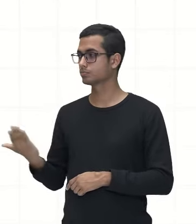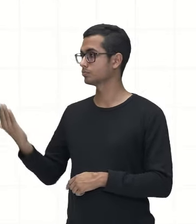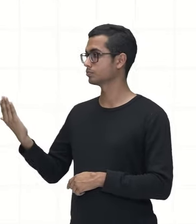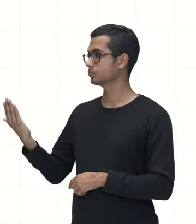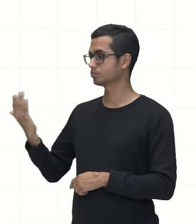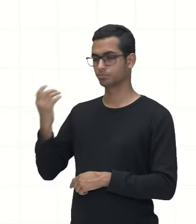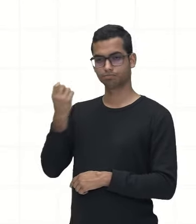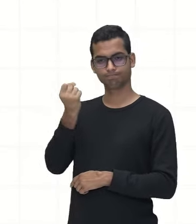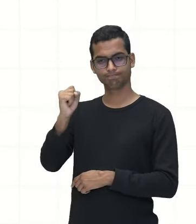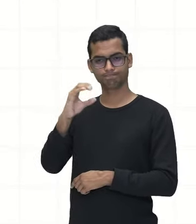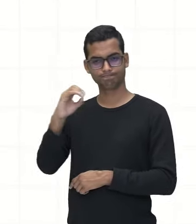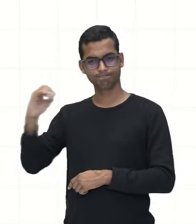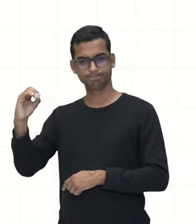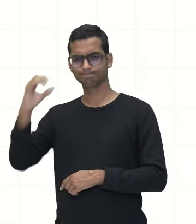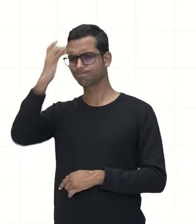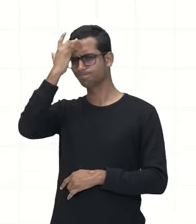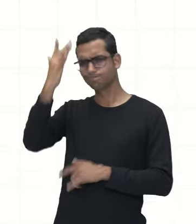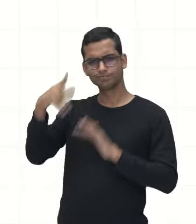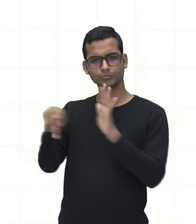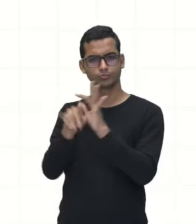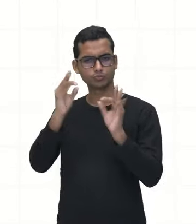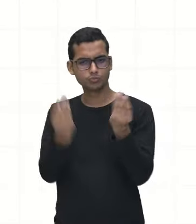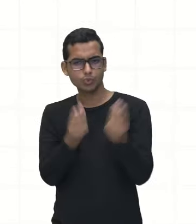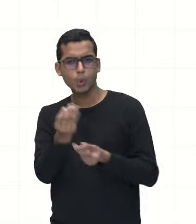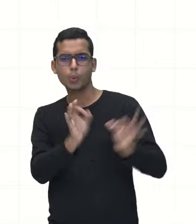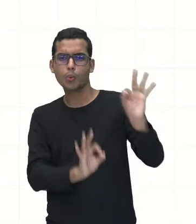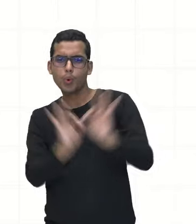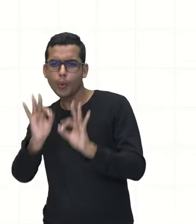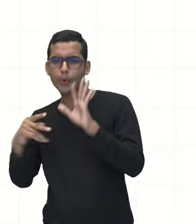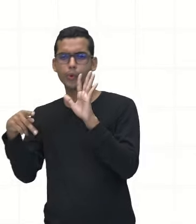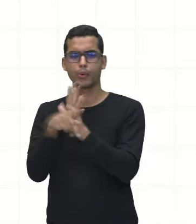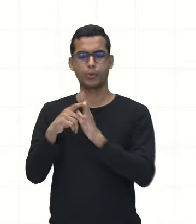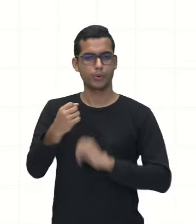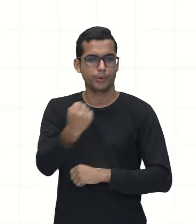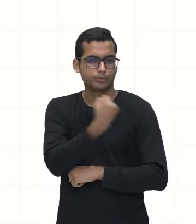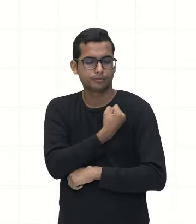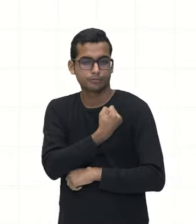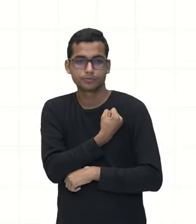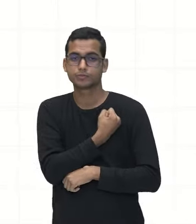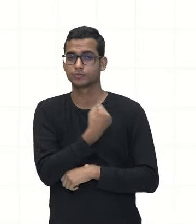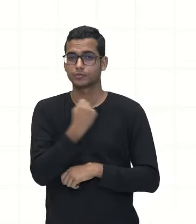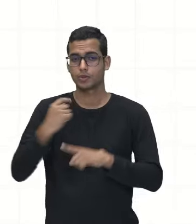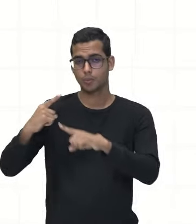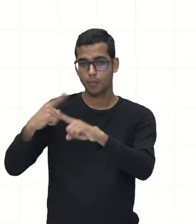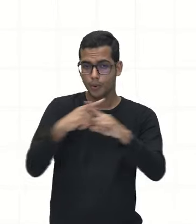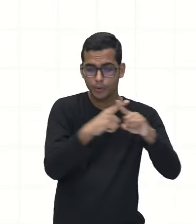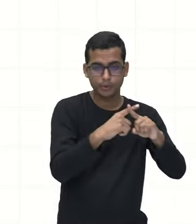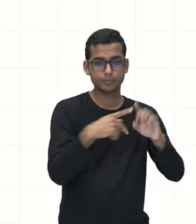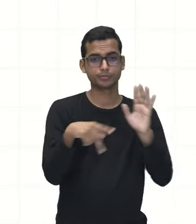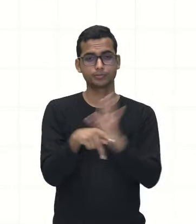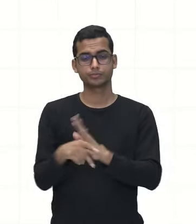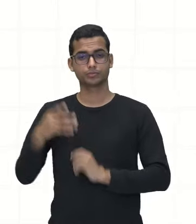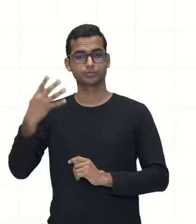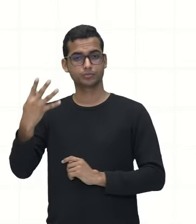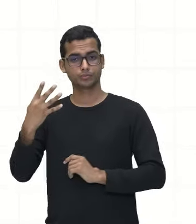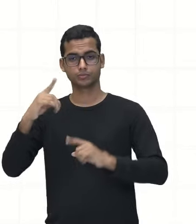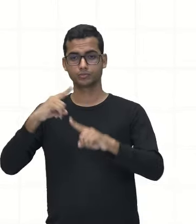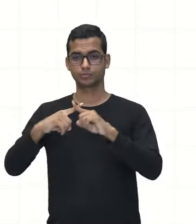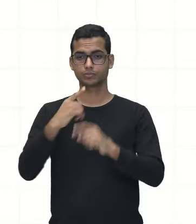800. Lembrando que é muito tranquilo quando a gente faz esse arredondamento, porque basta você multiplicar, ó, 4 vezes